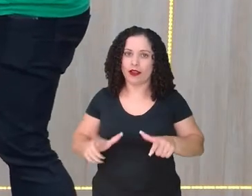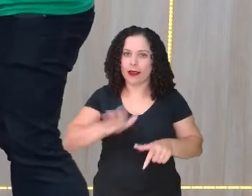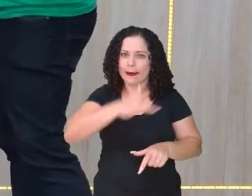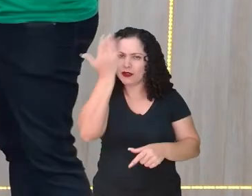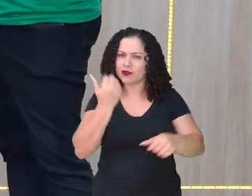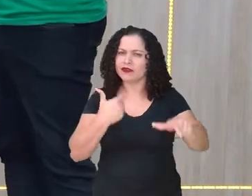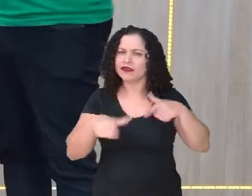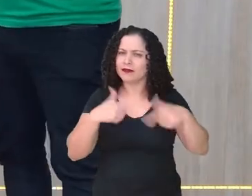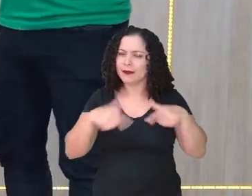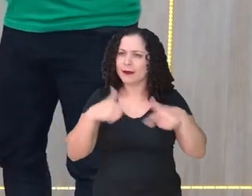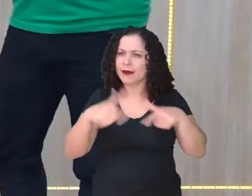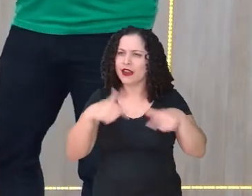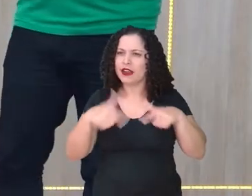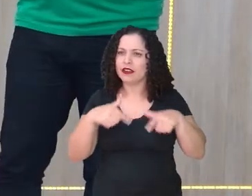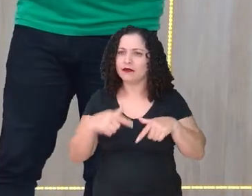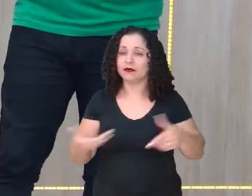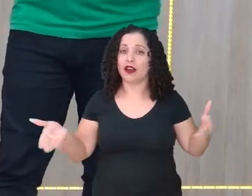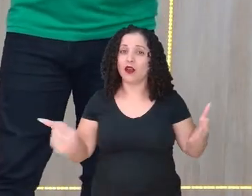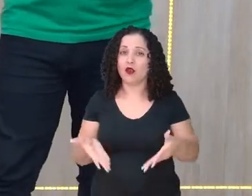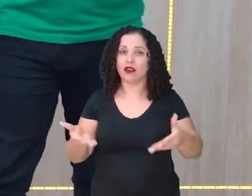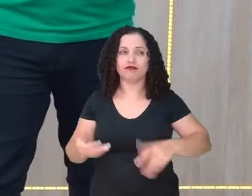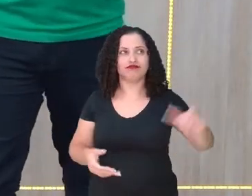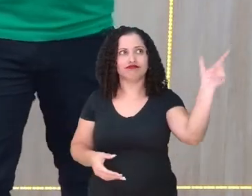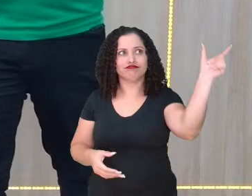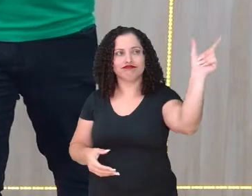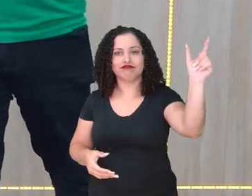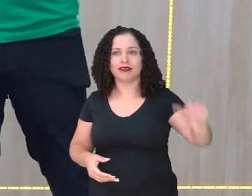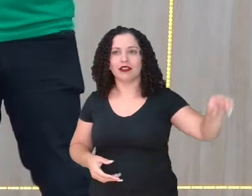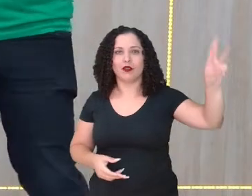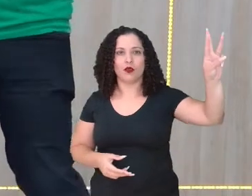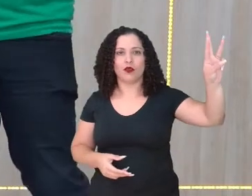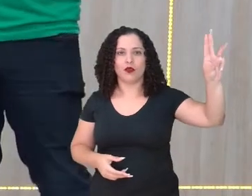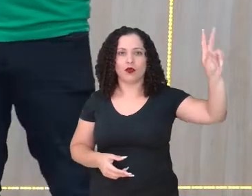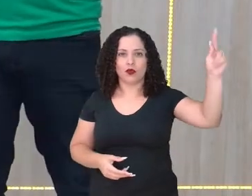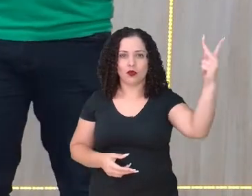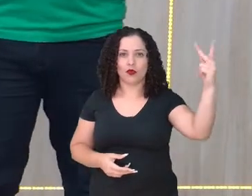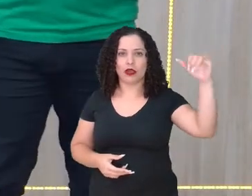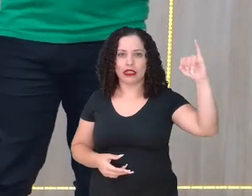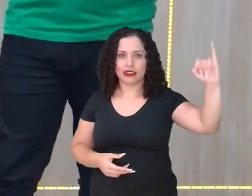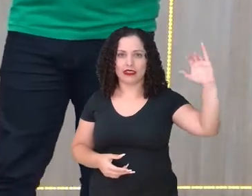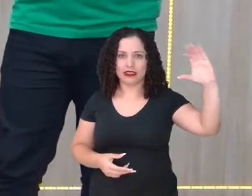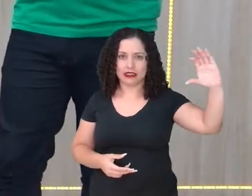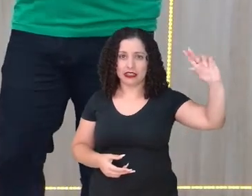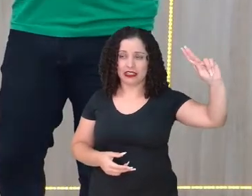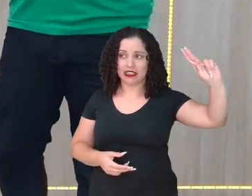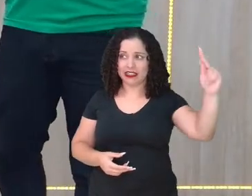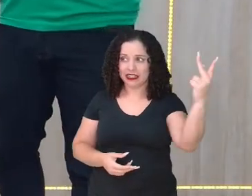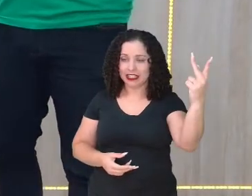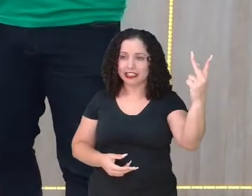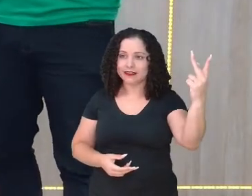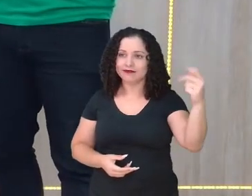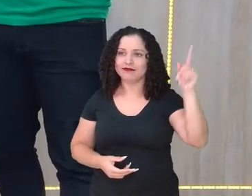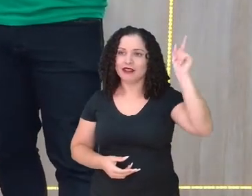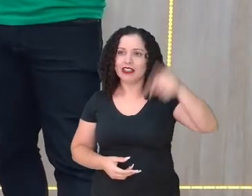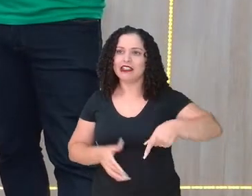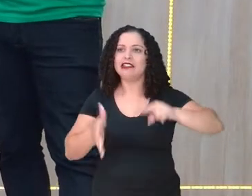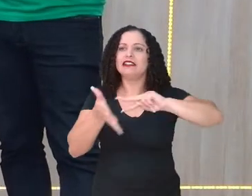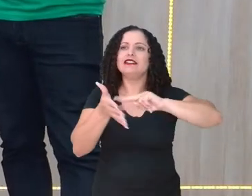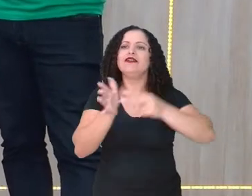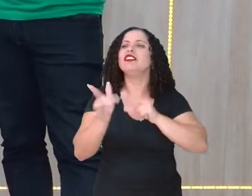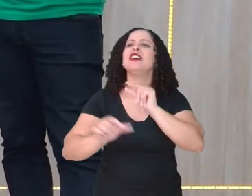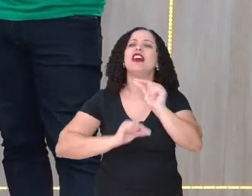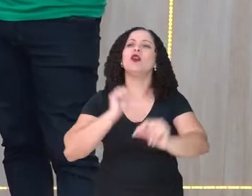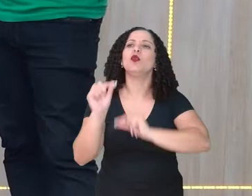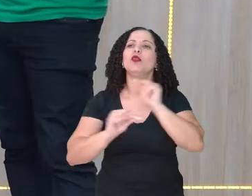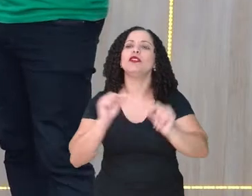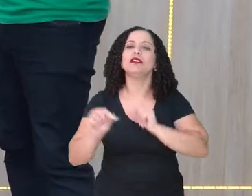O which vai me dar duas opções sempre. O which significa o que também, igual ao what, lá no começo da frase. Porém,